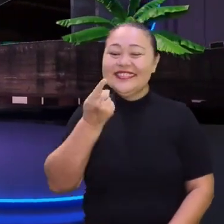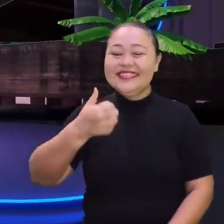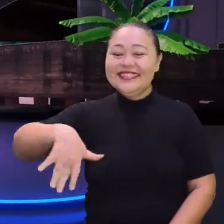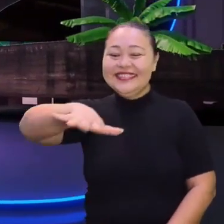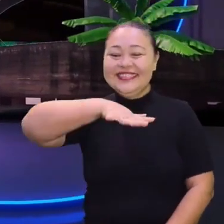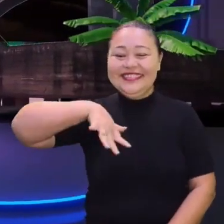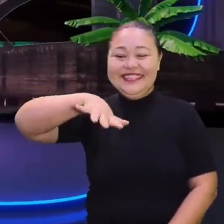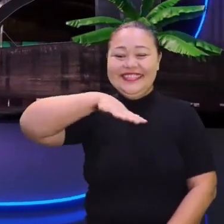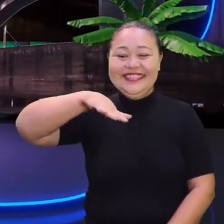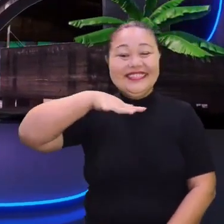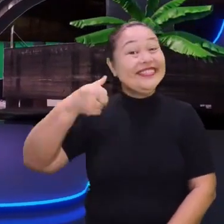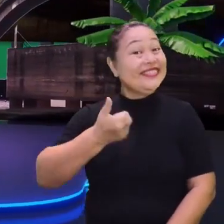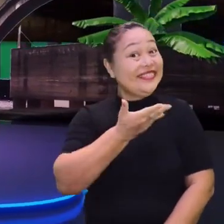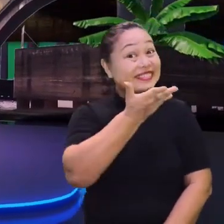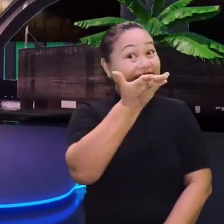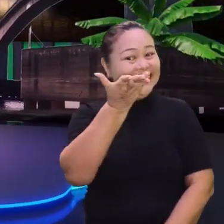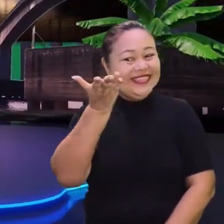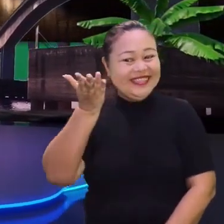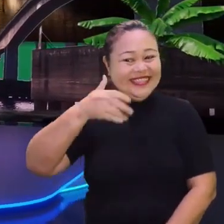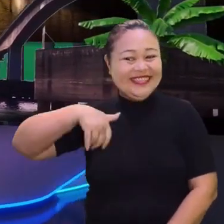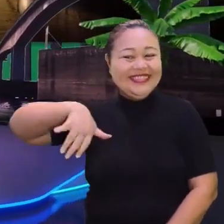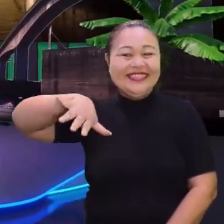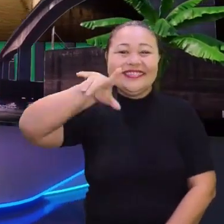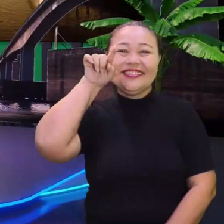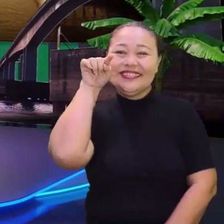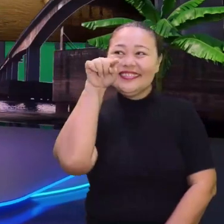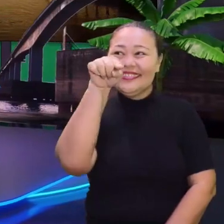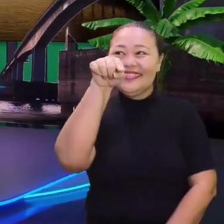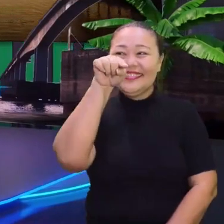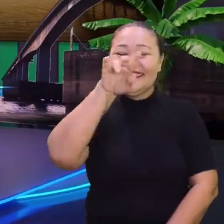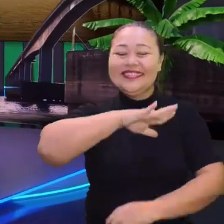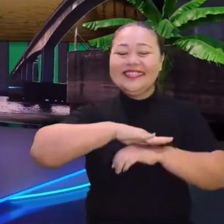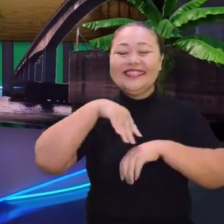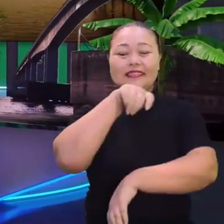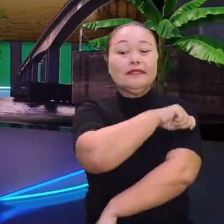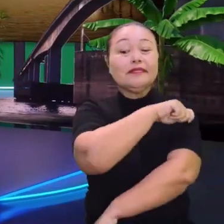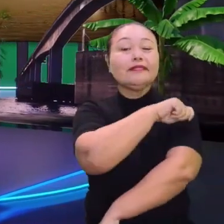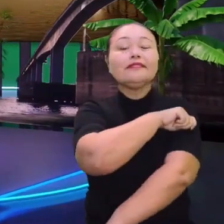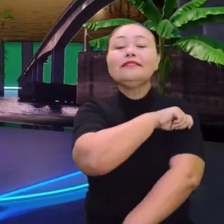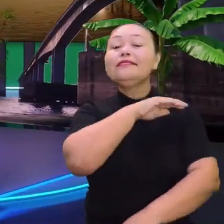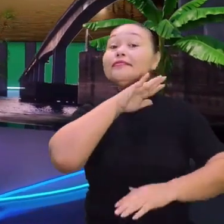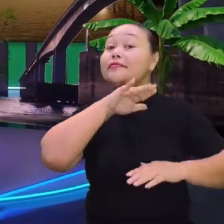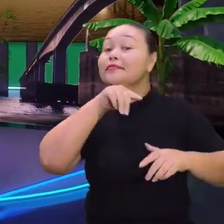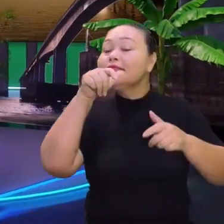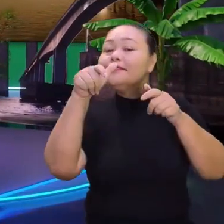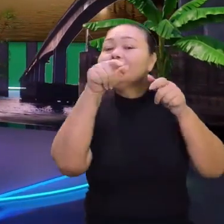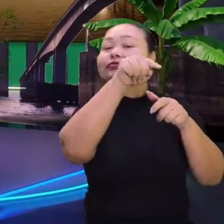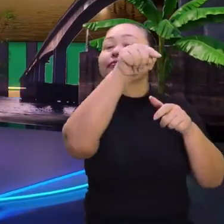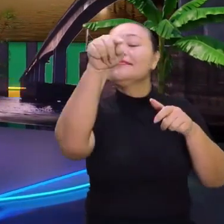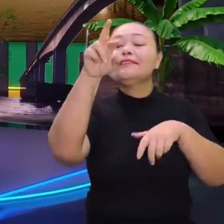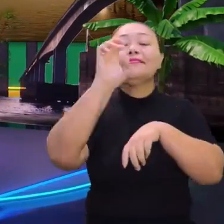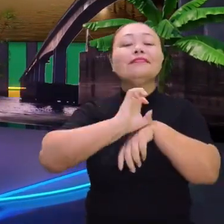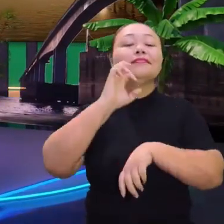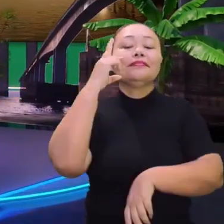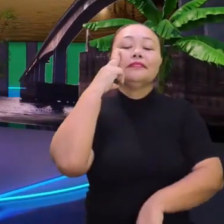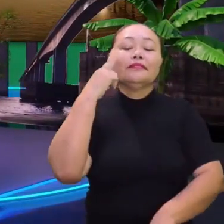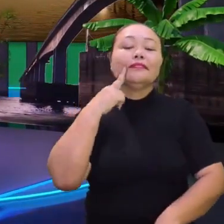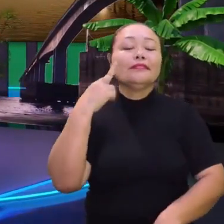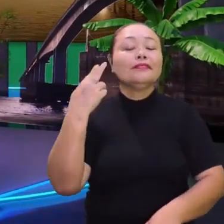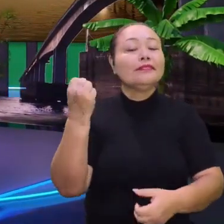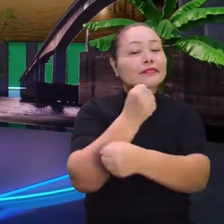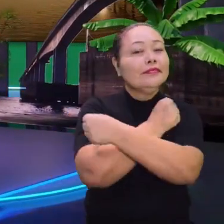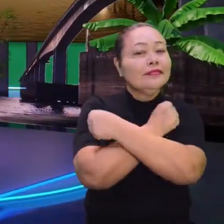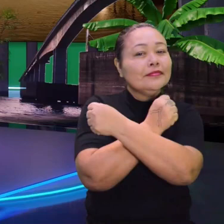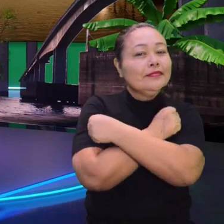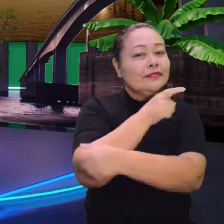Fala galera! E aí galera, você querido aluno em qualquer lugar de Rondônia, mandamos um